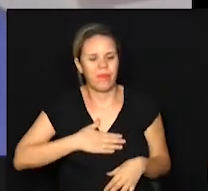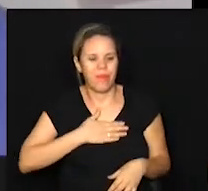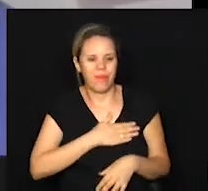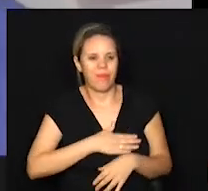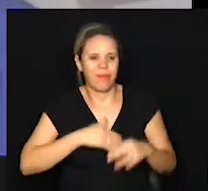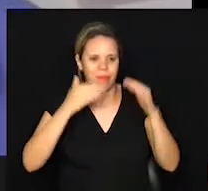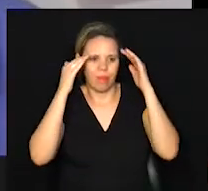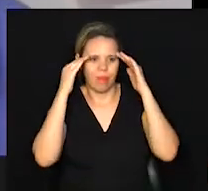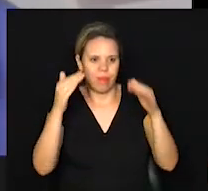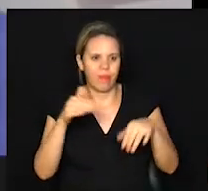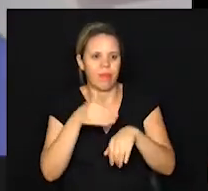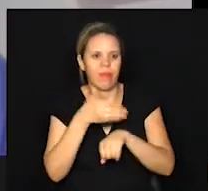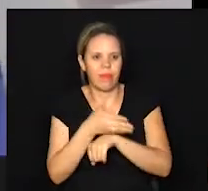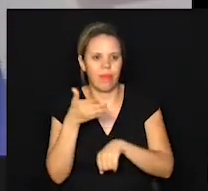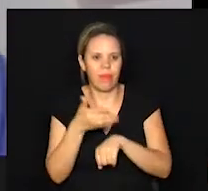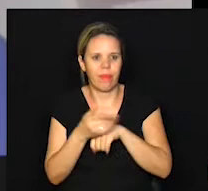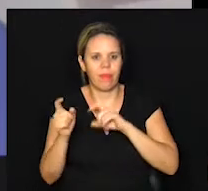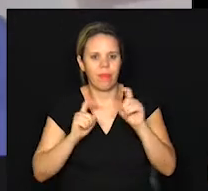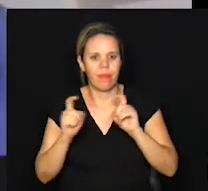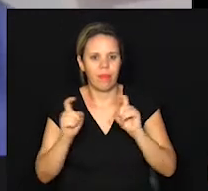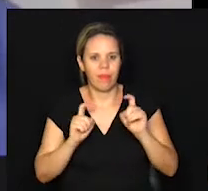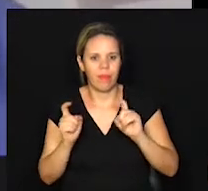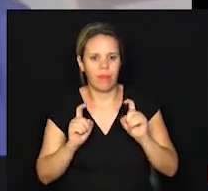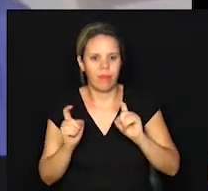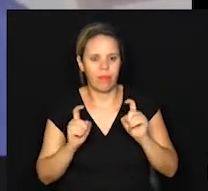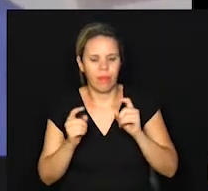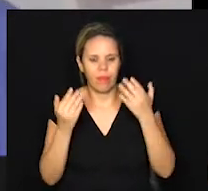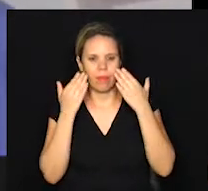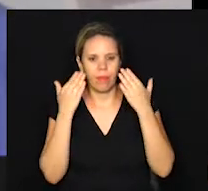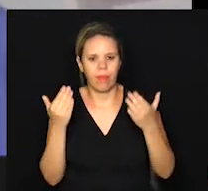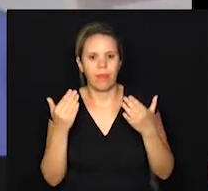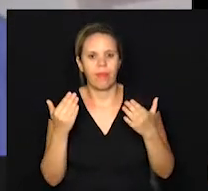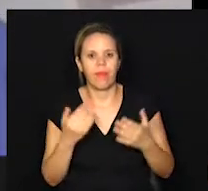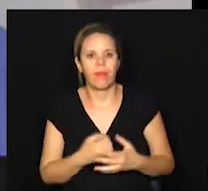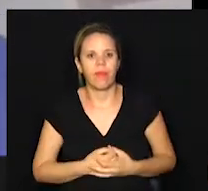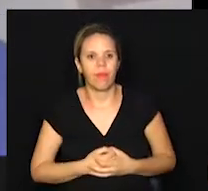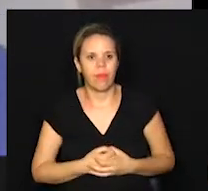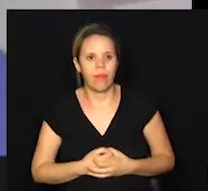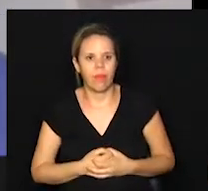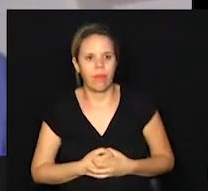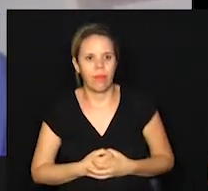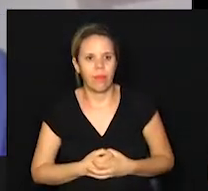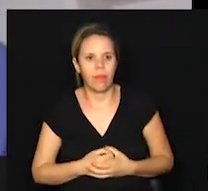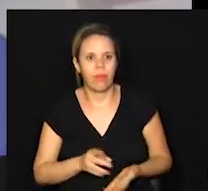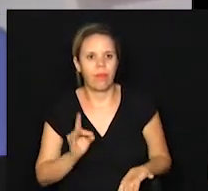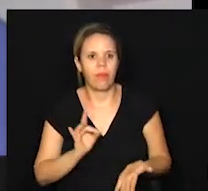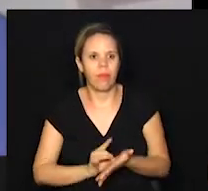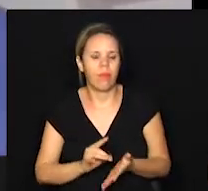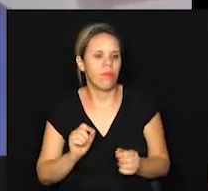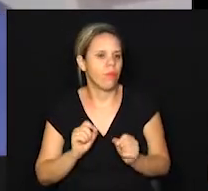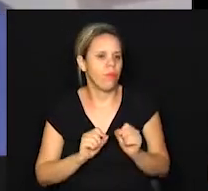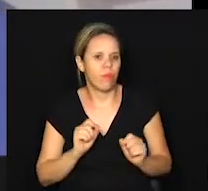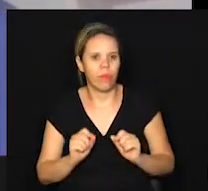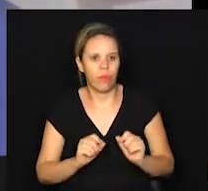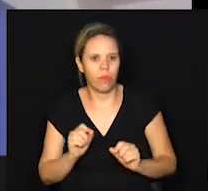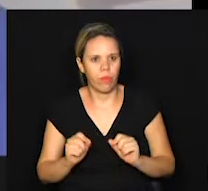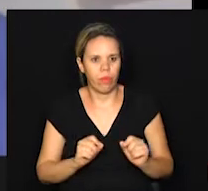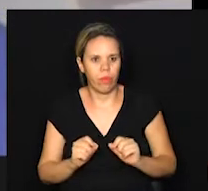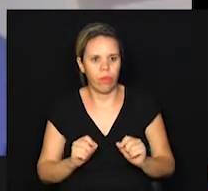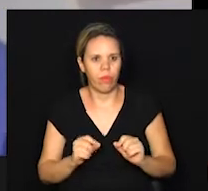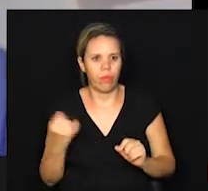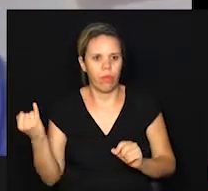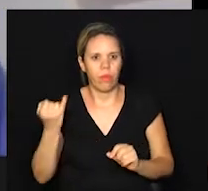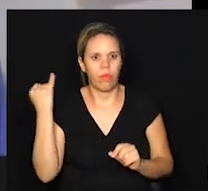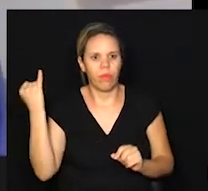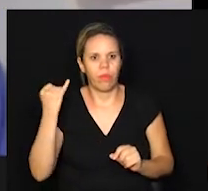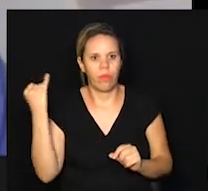participar dessa sessão pública, ainda mais tangendo um fato que é de extrema